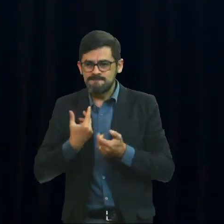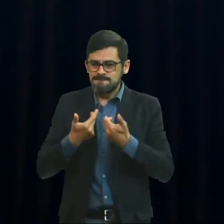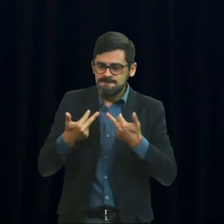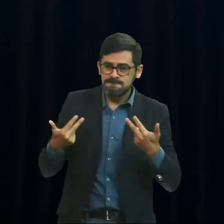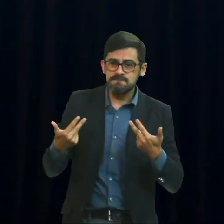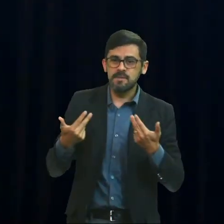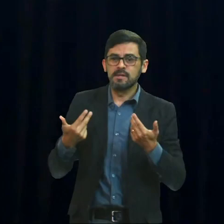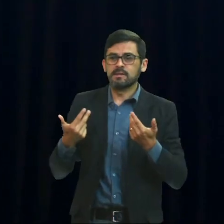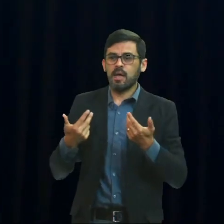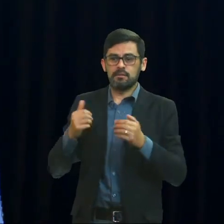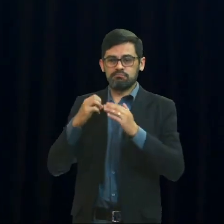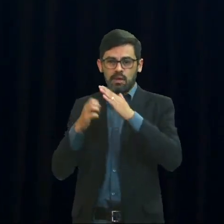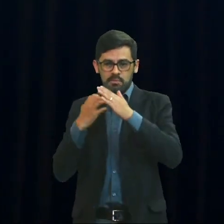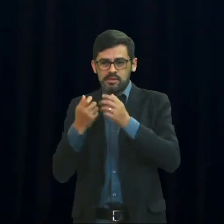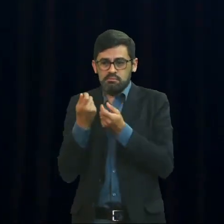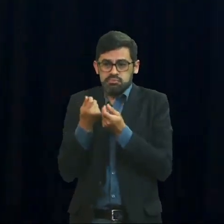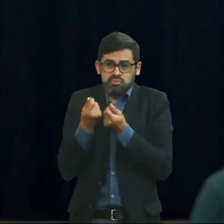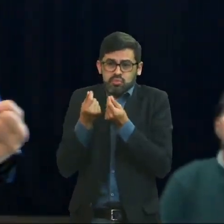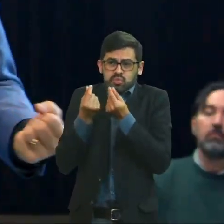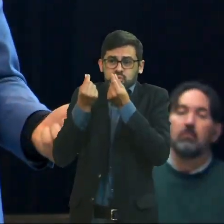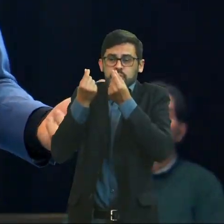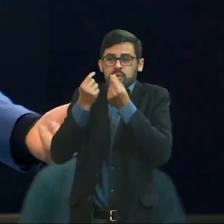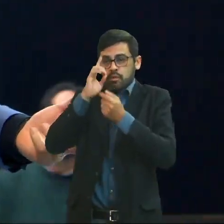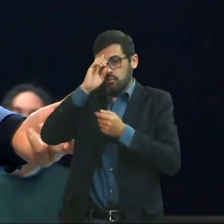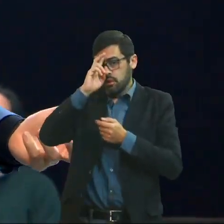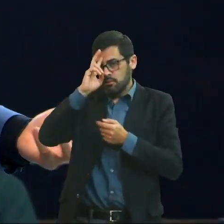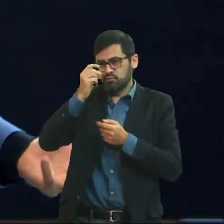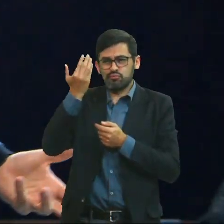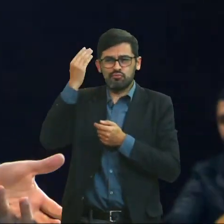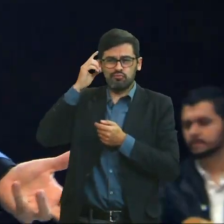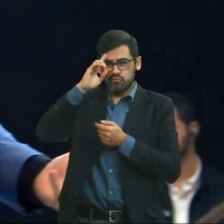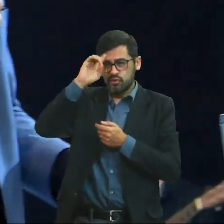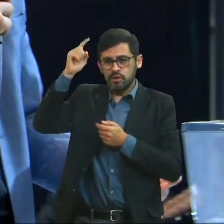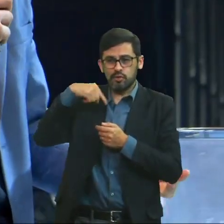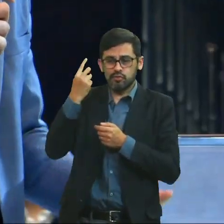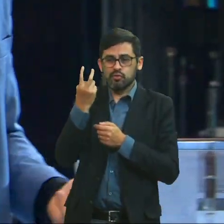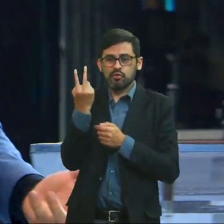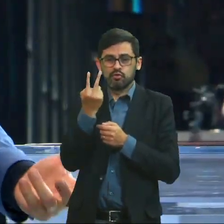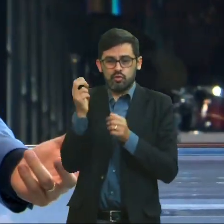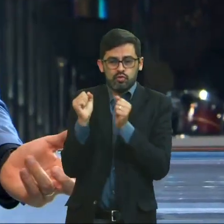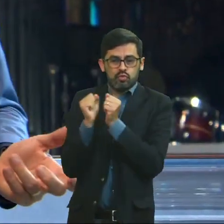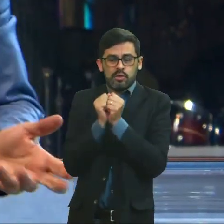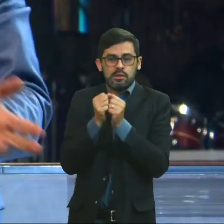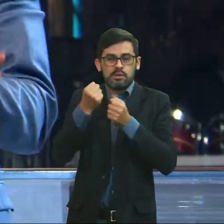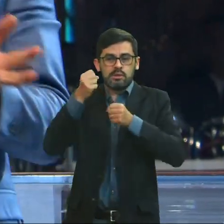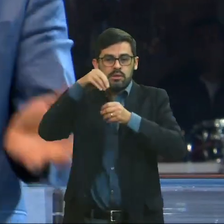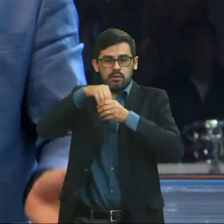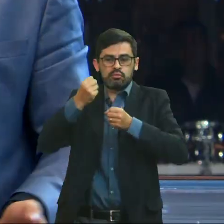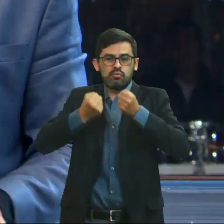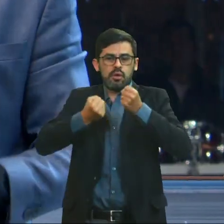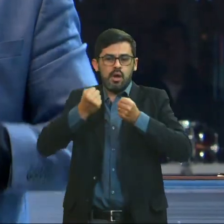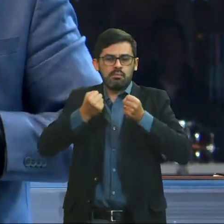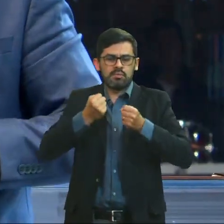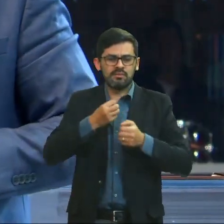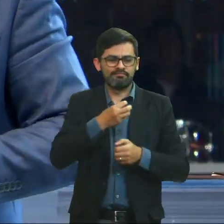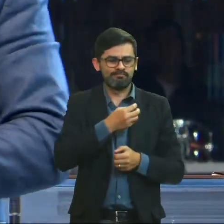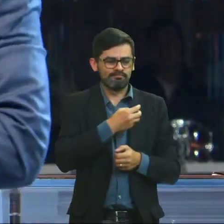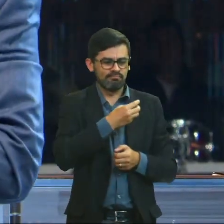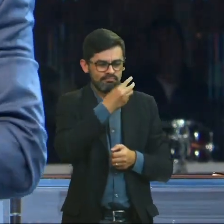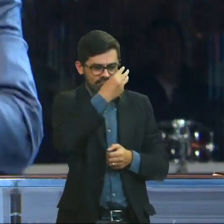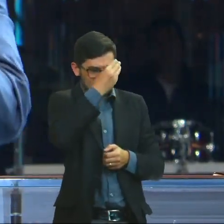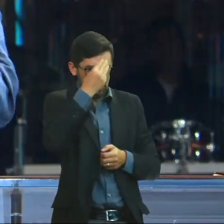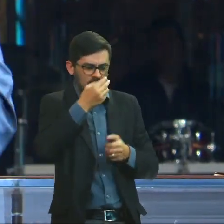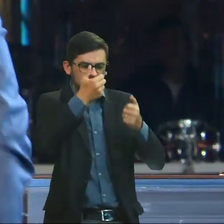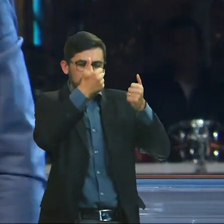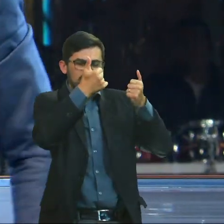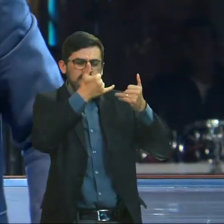e ele prosperou muito. E eu lembro, nós estávamos no carro, e ele falando assim para mim: Michel, explica melhor